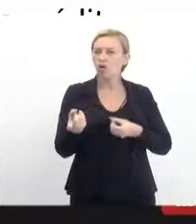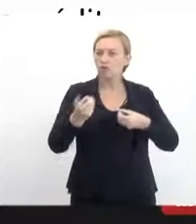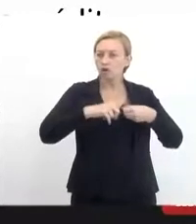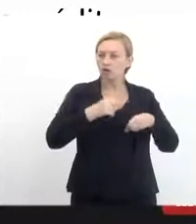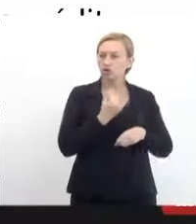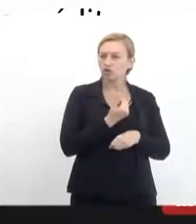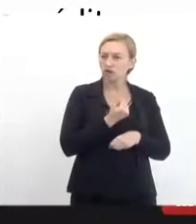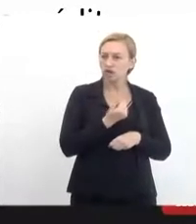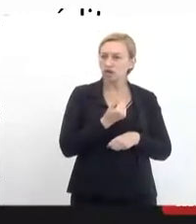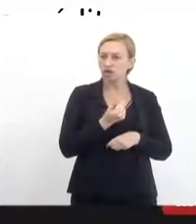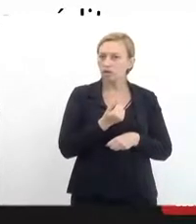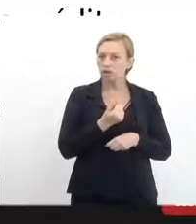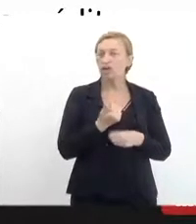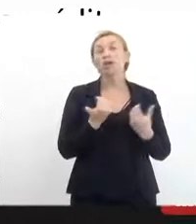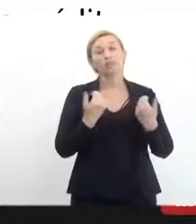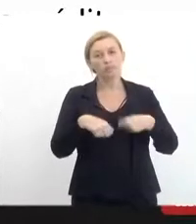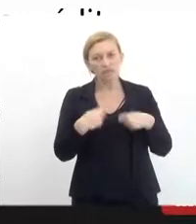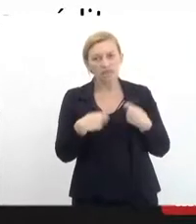eles